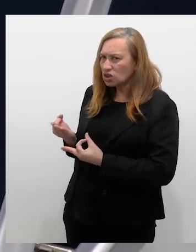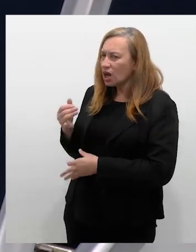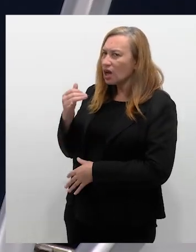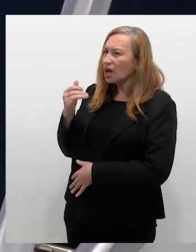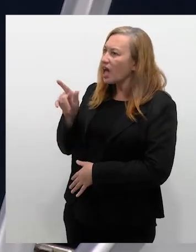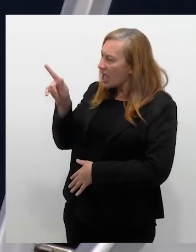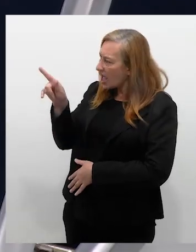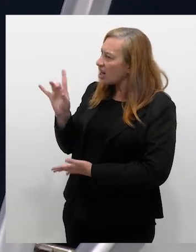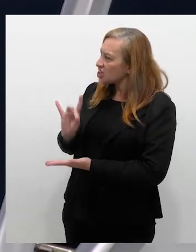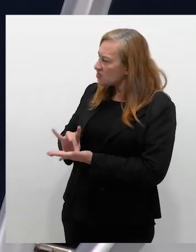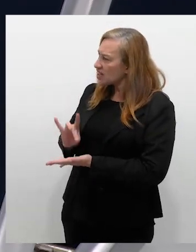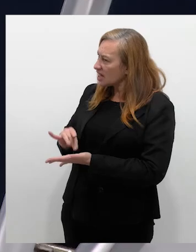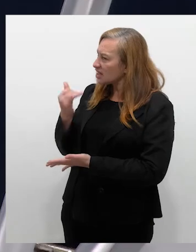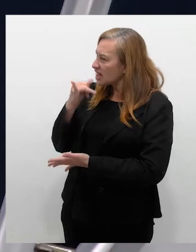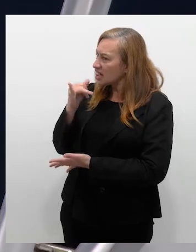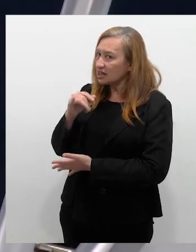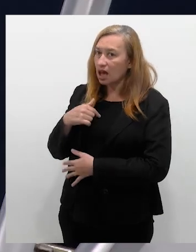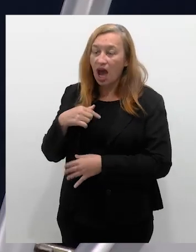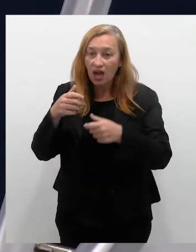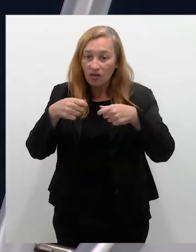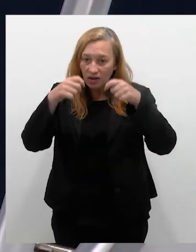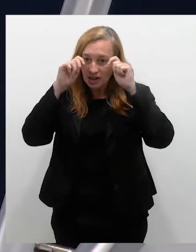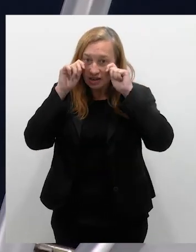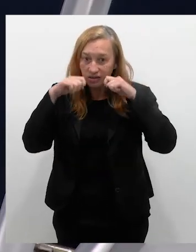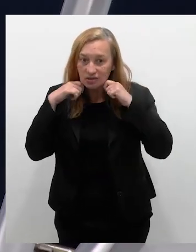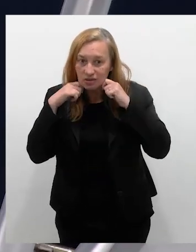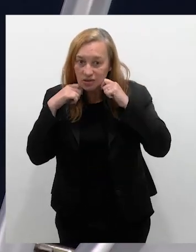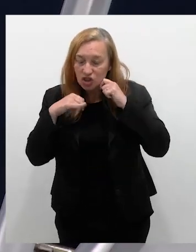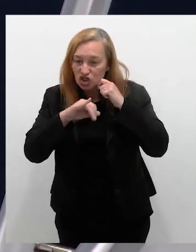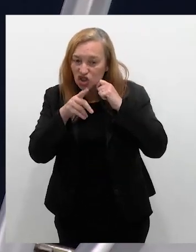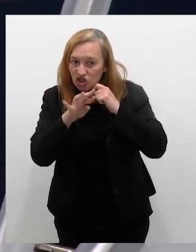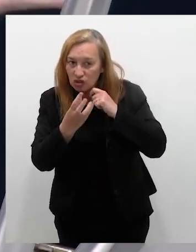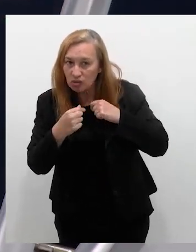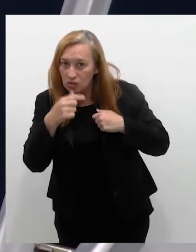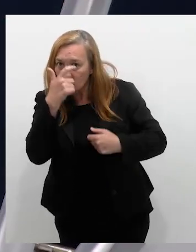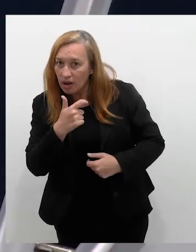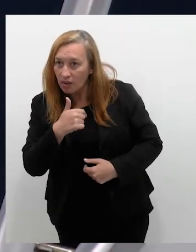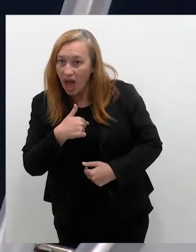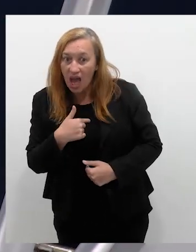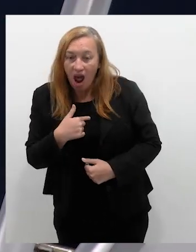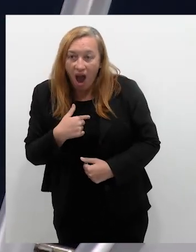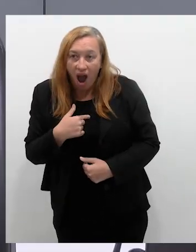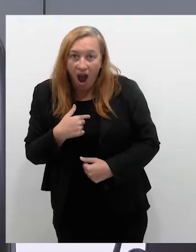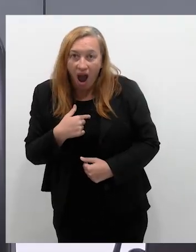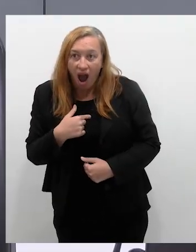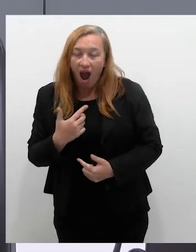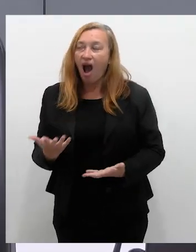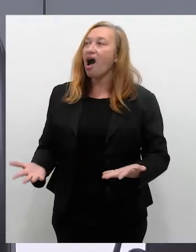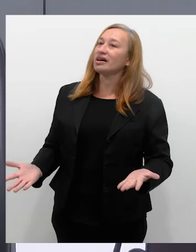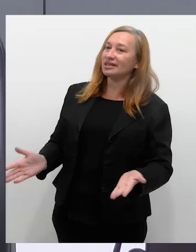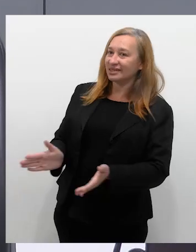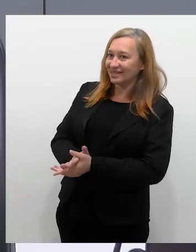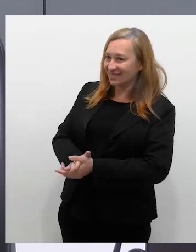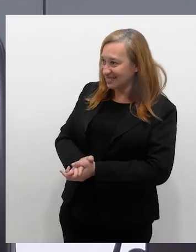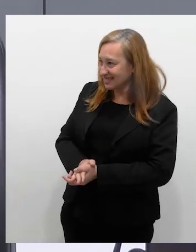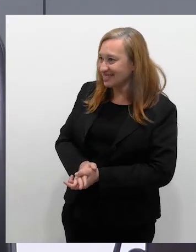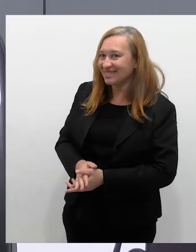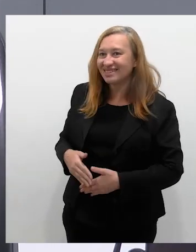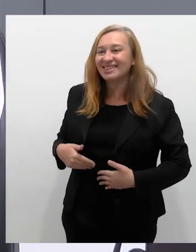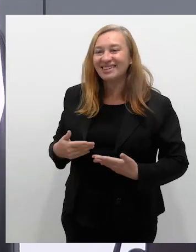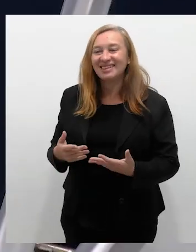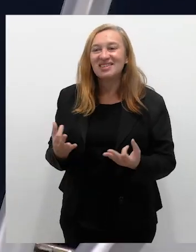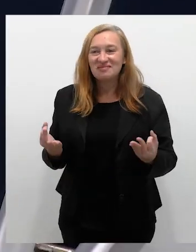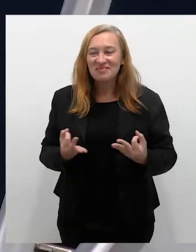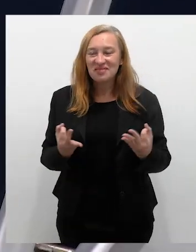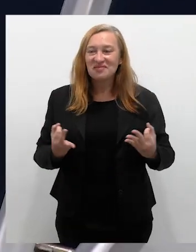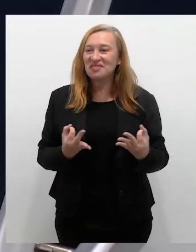ótima, ela é italiana, né? E? Eu falei assim, Jorginho, sou eu. Ai, foi muito legal. Foi que entrega, hein?